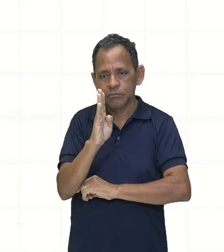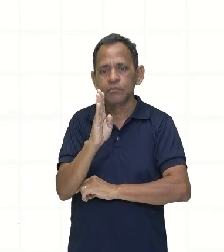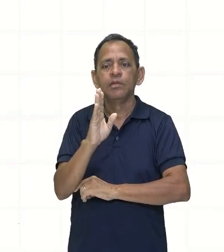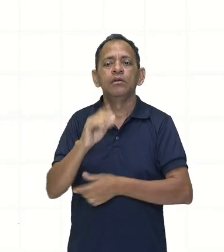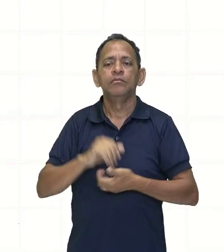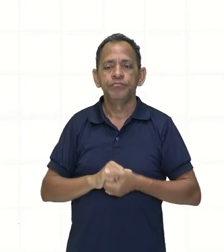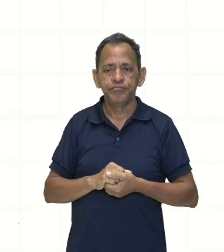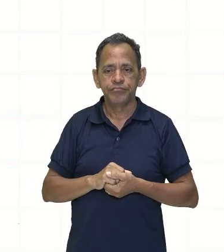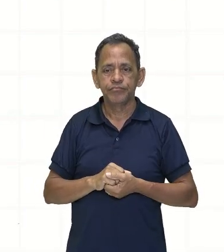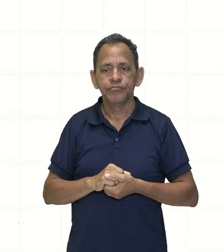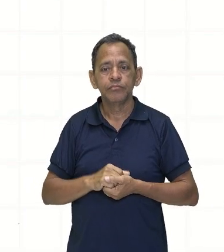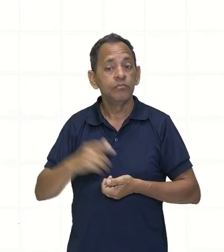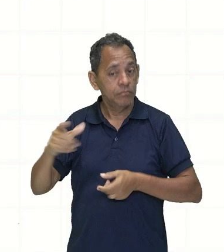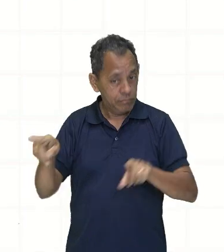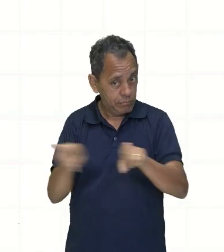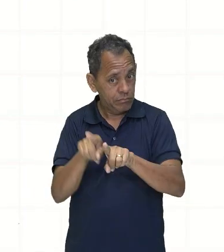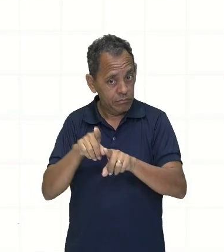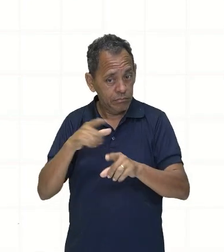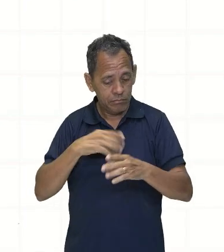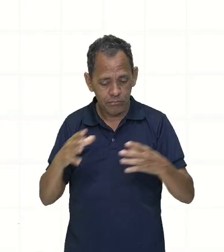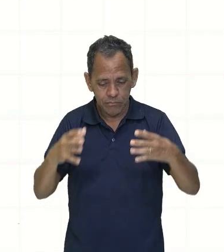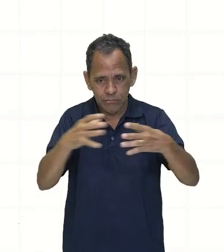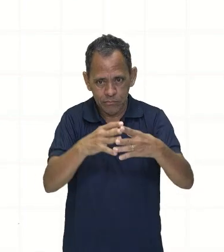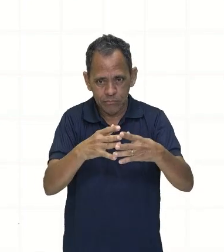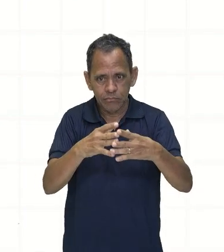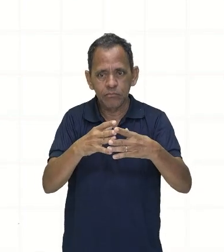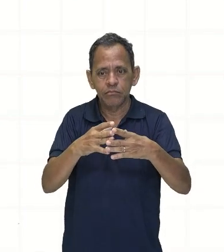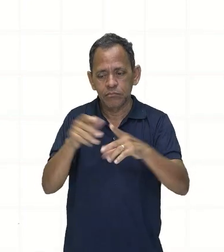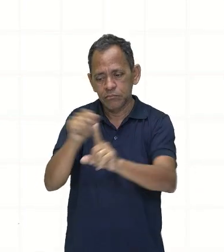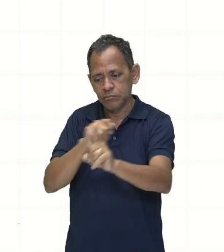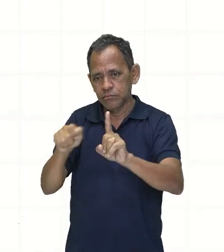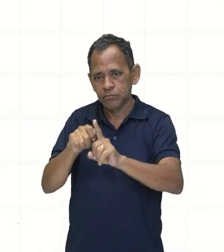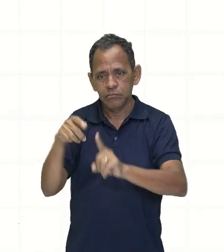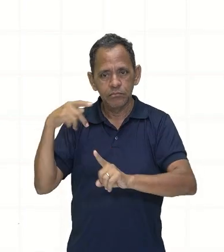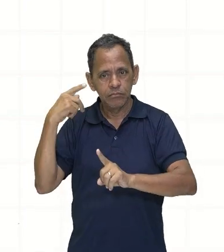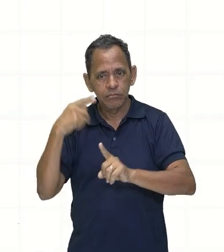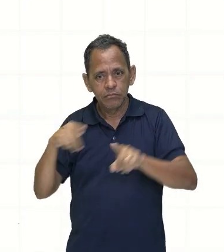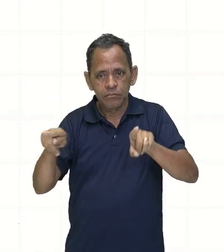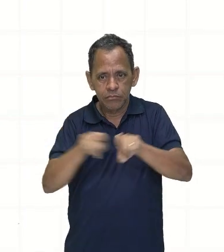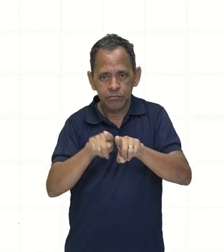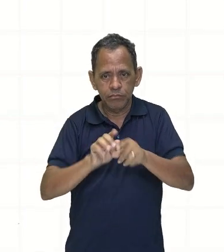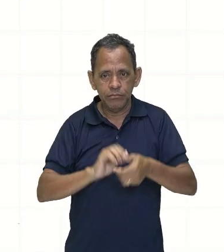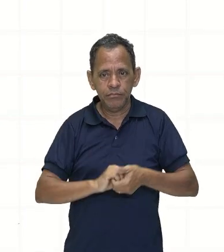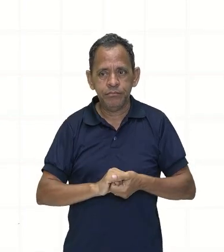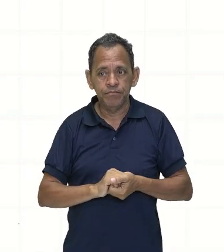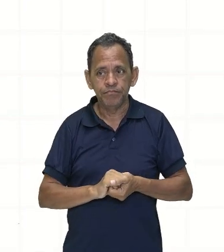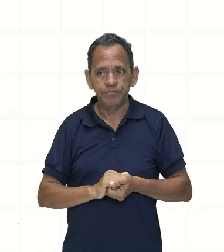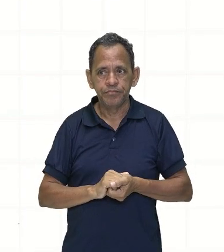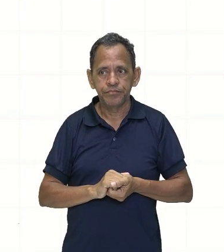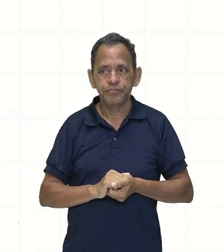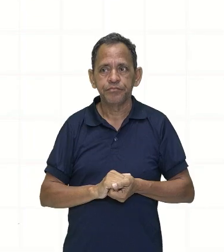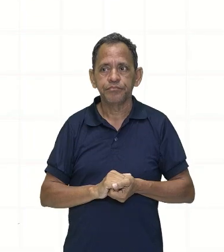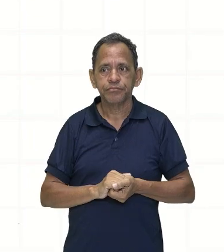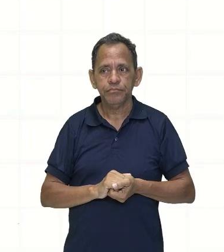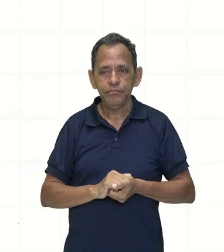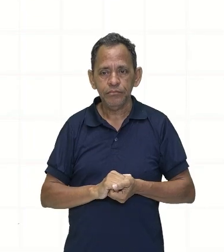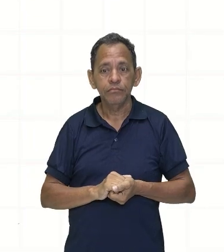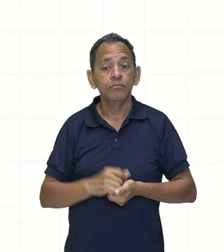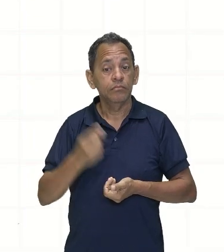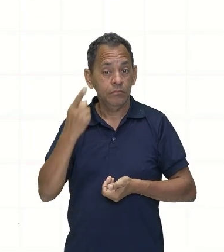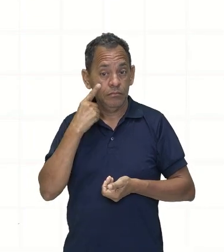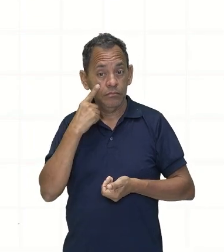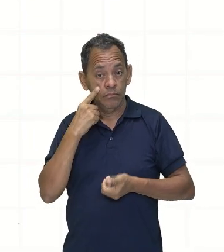indígenas, dessa sociedade, da política, certo? Vamos agora observar as características